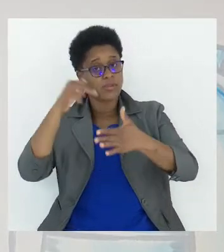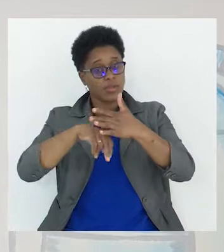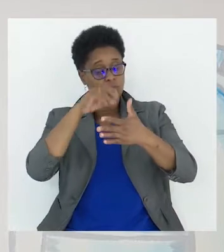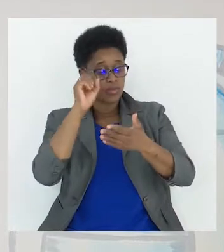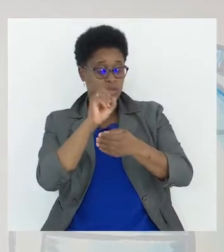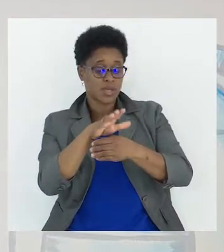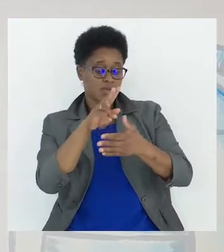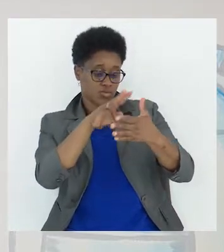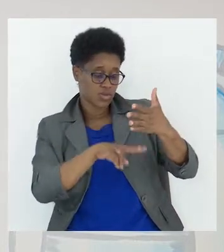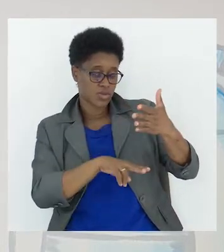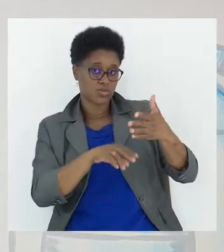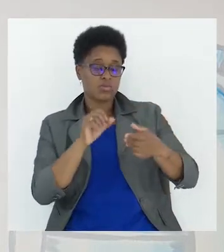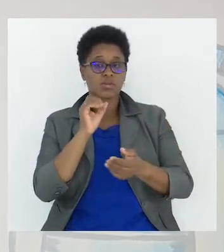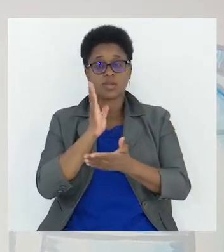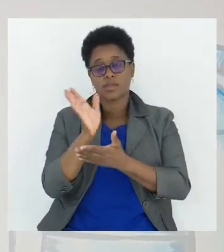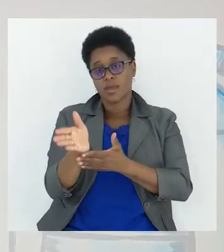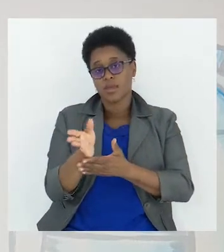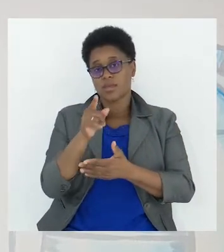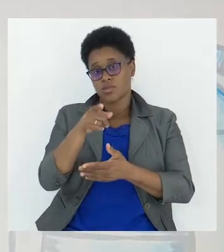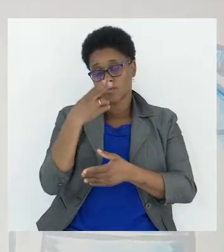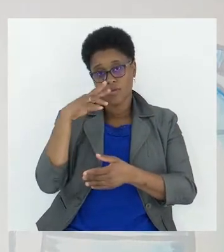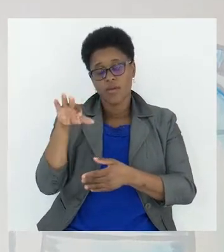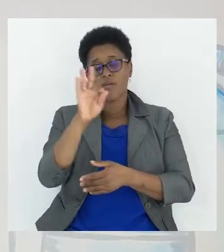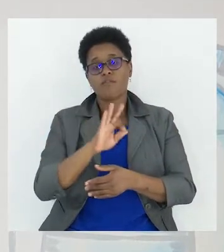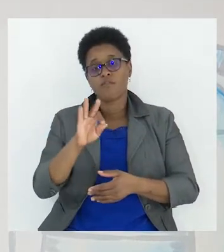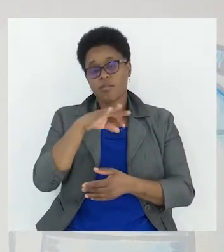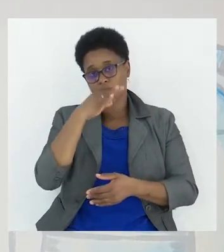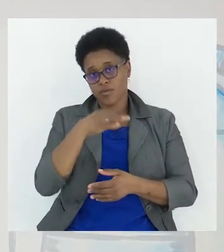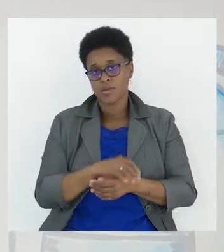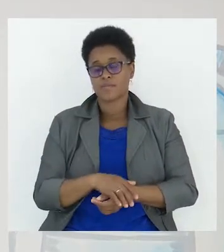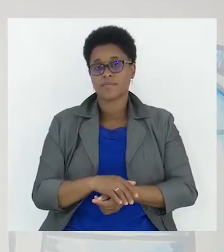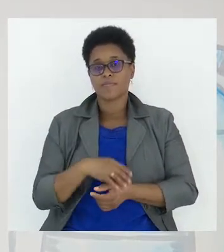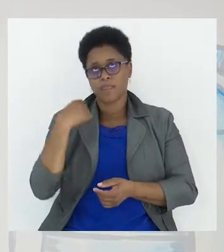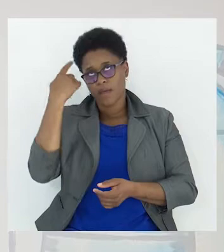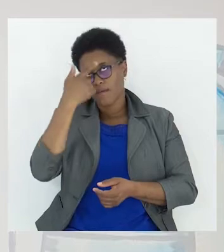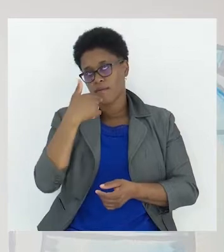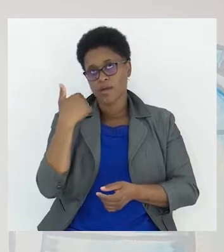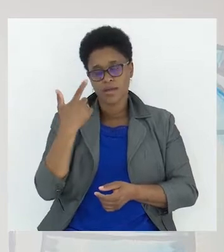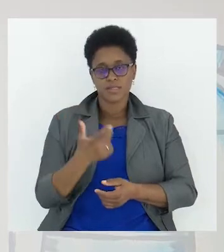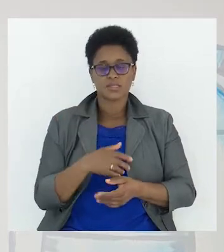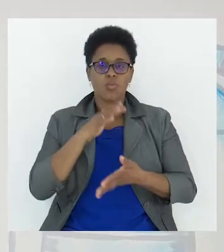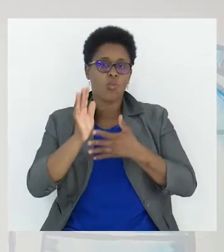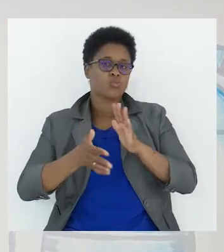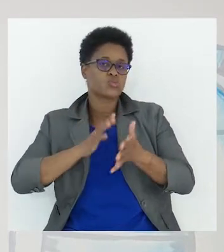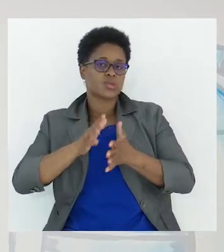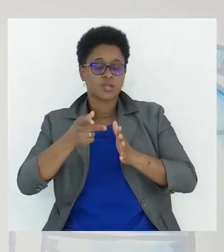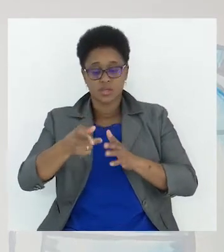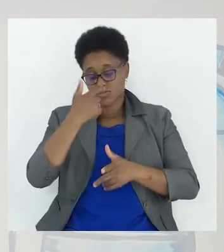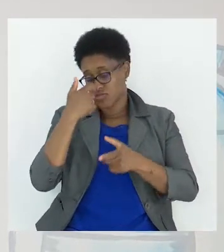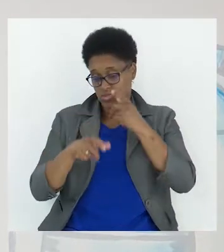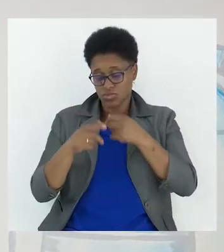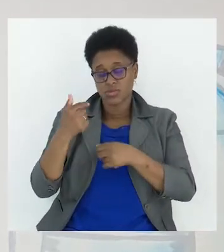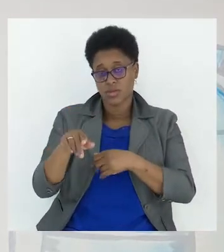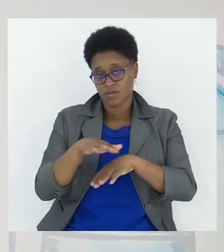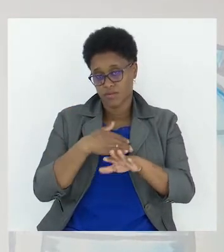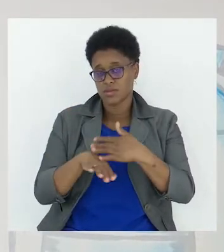texto. A indireta, tu vais ver forma de falar, a face, por exemplo, o gesto que esse interveniente está aí a